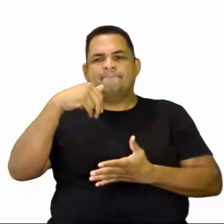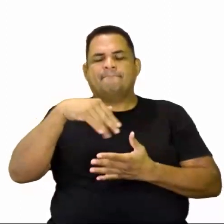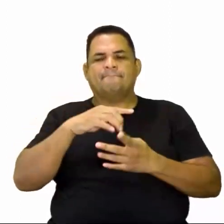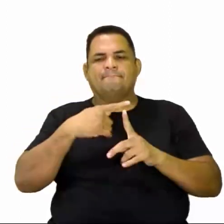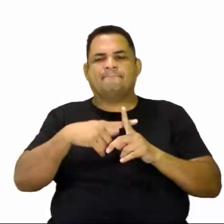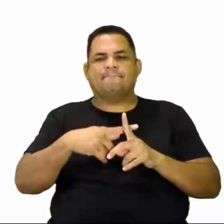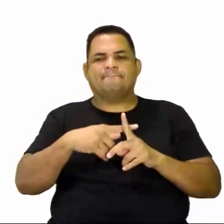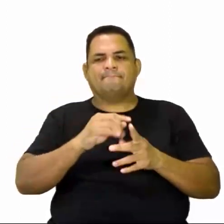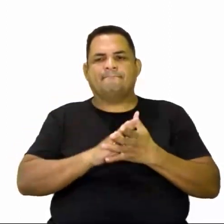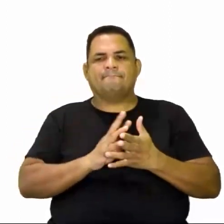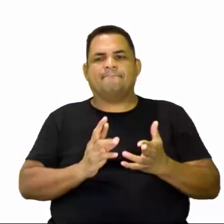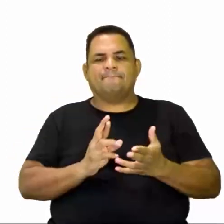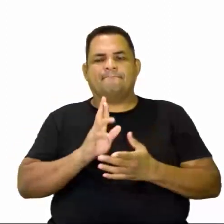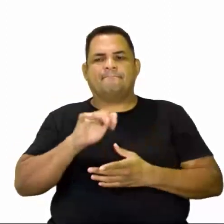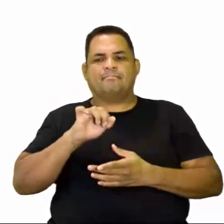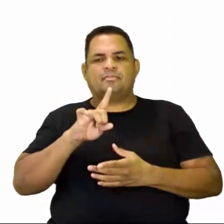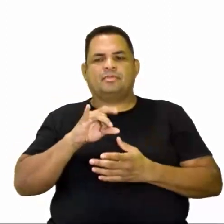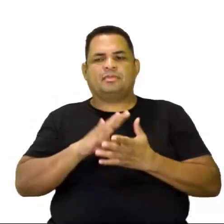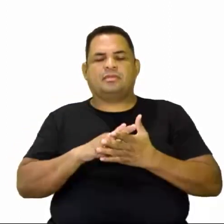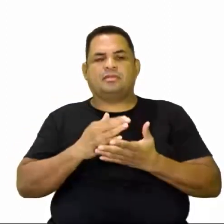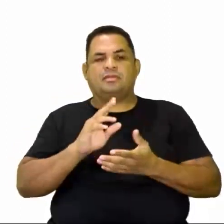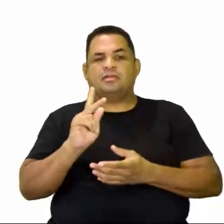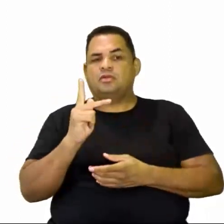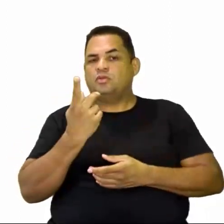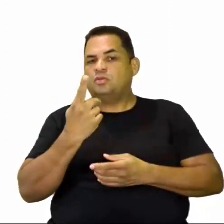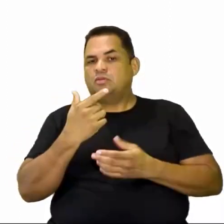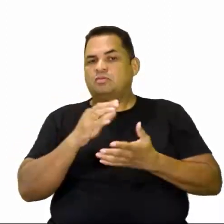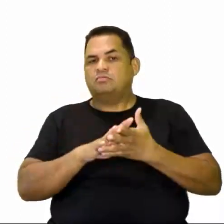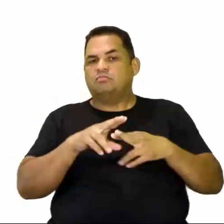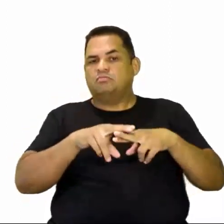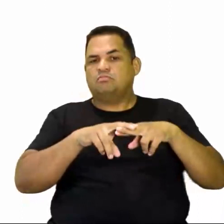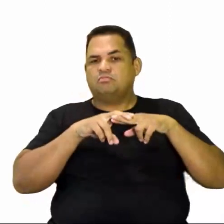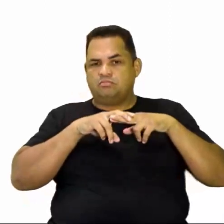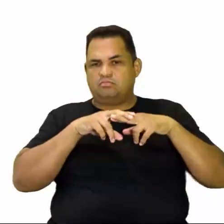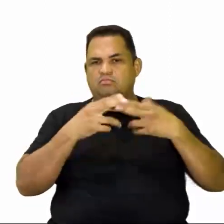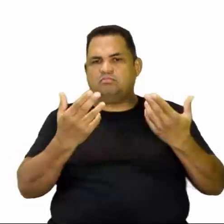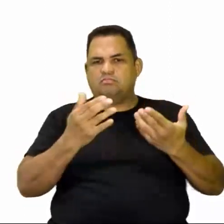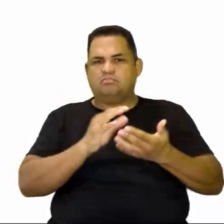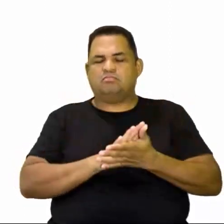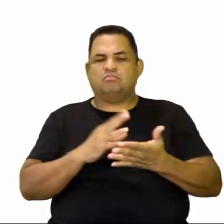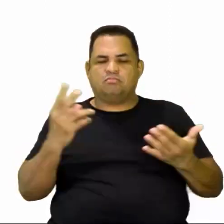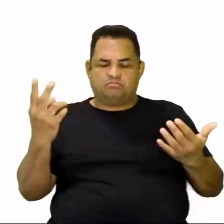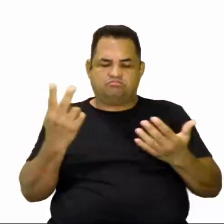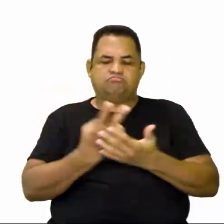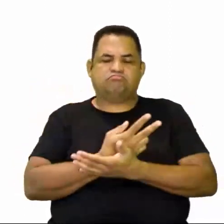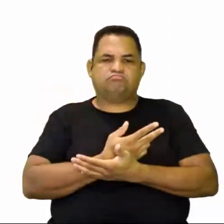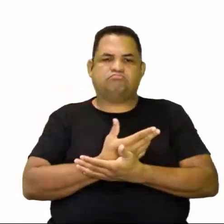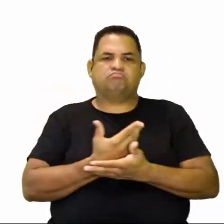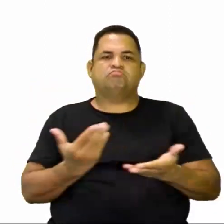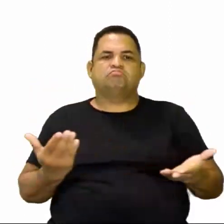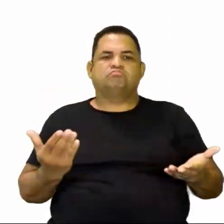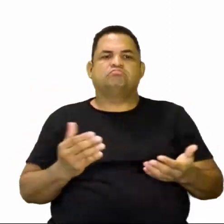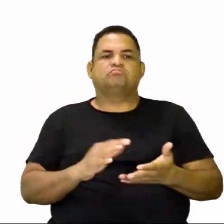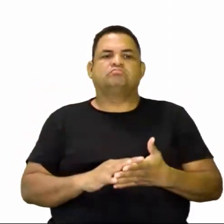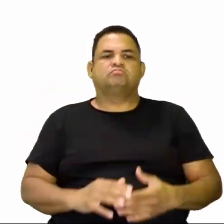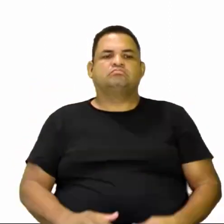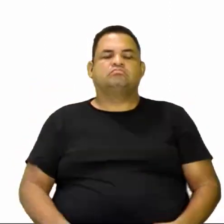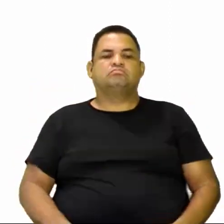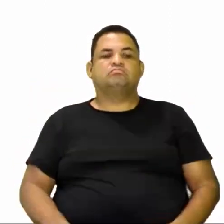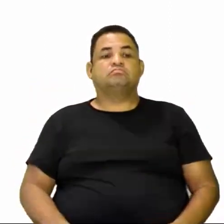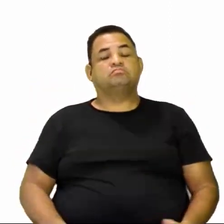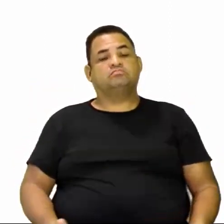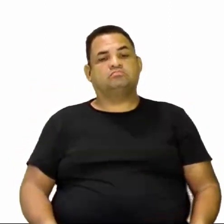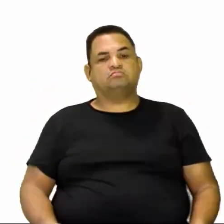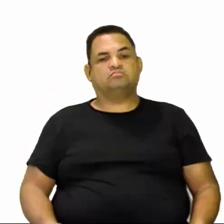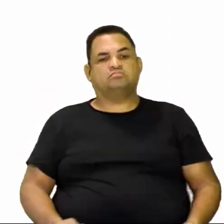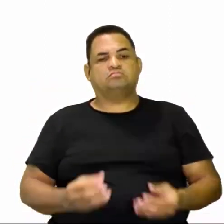mais reativo do que o hidrogênio. Por isso, a reação acima acontecerá. Quer